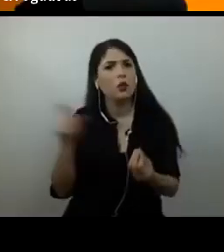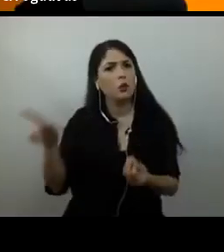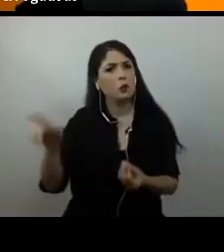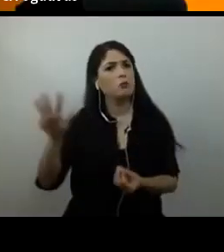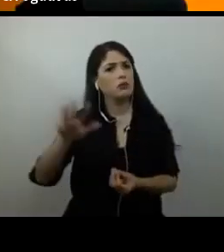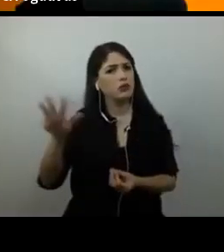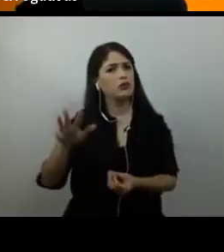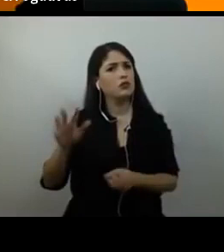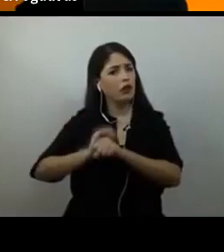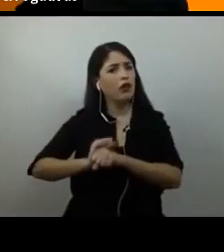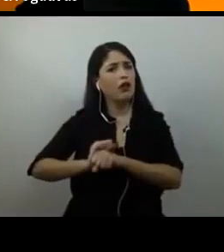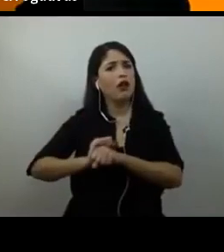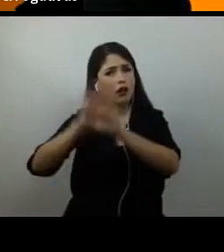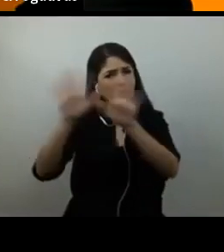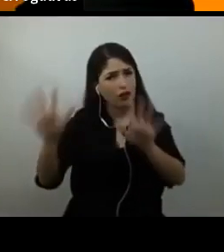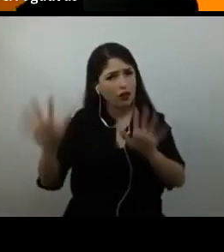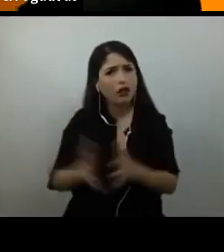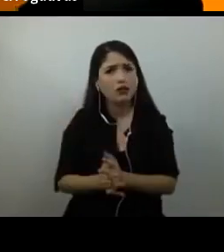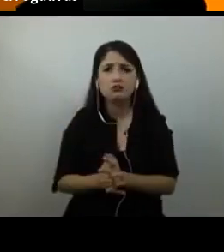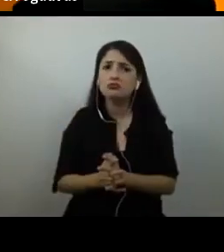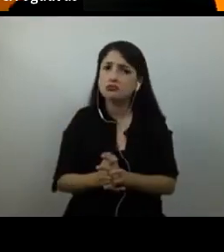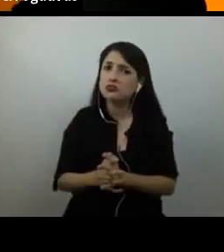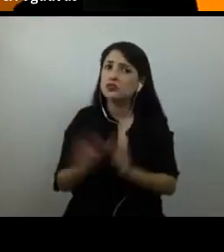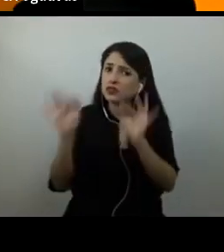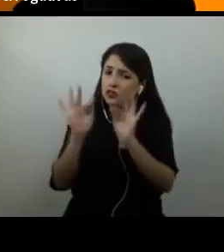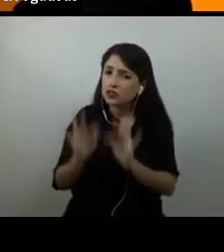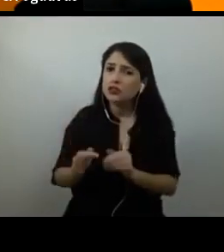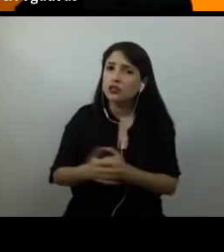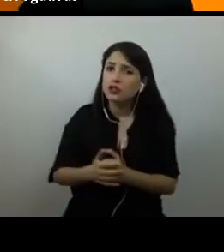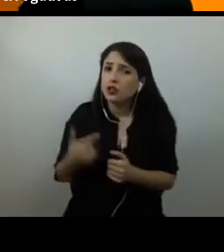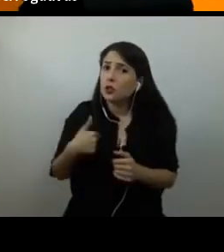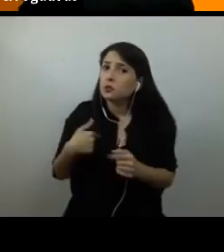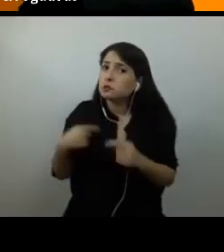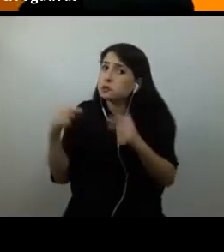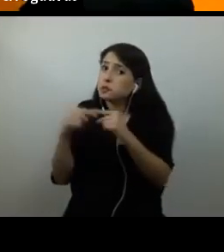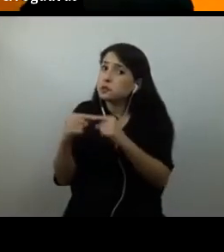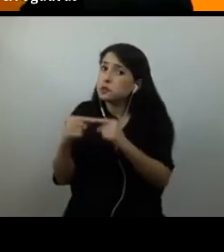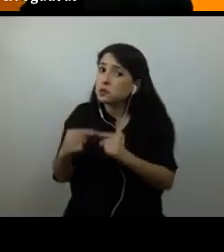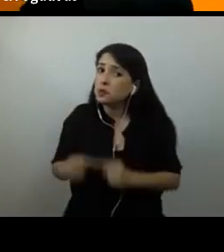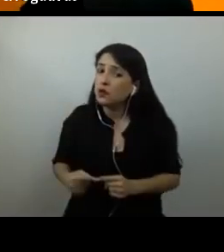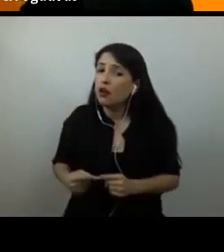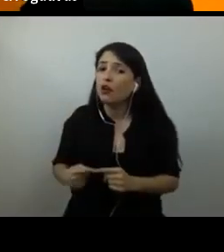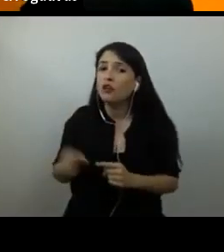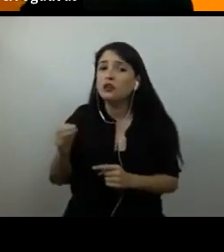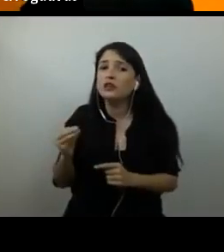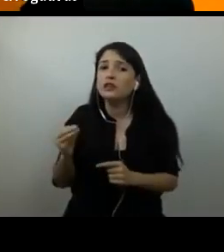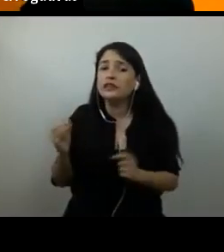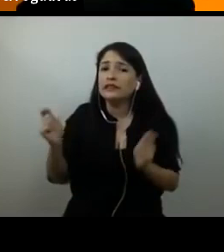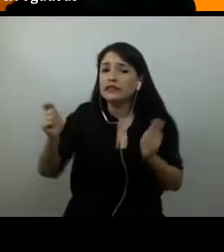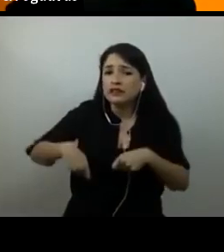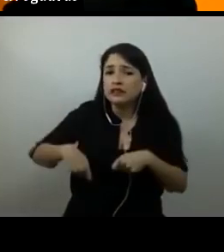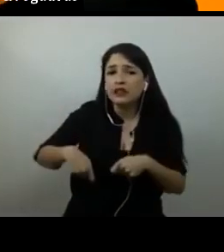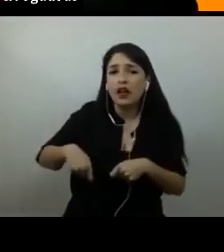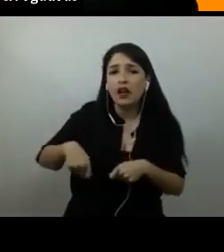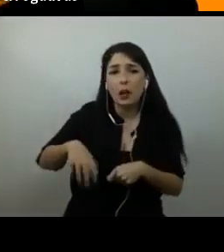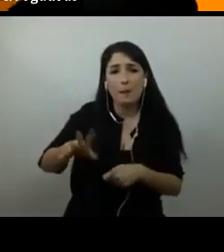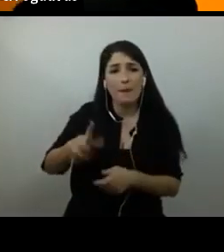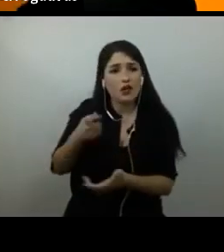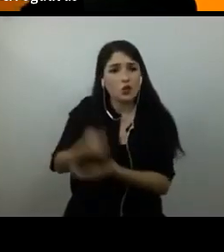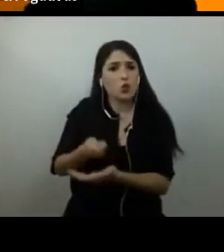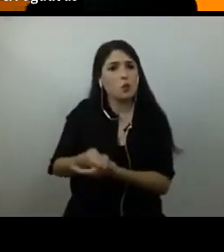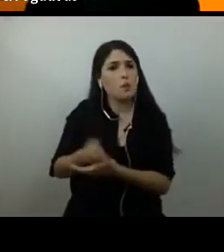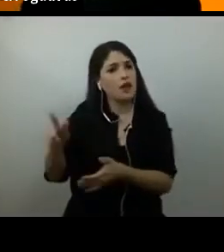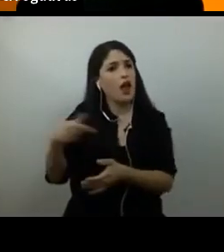e eu tenho concordância plena, evidentemente, muito humildemente, com o que ele colocou, né? Poderia até ter sido um pouquinho mais duro, e não foi, né?